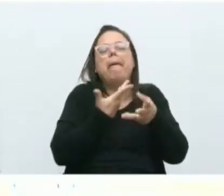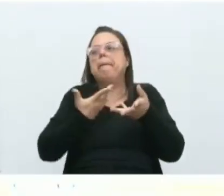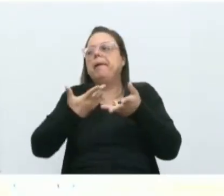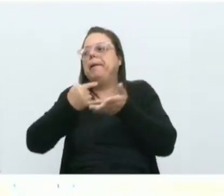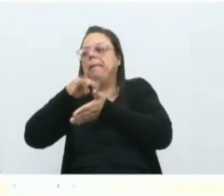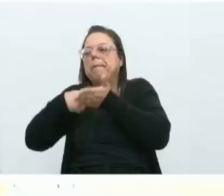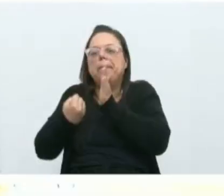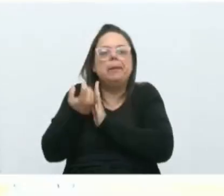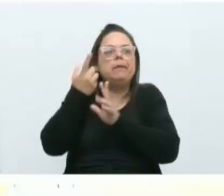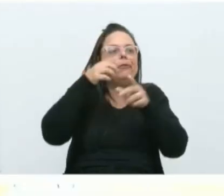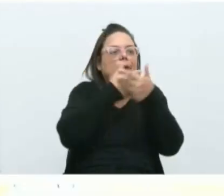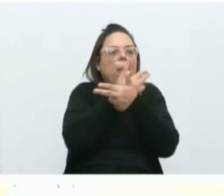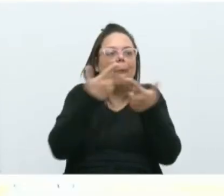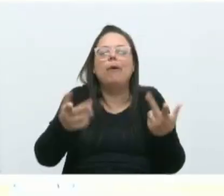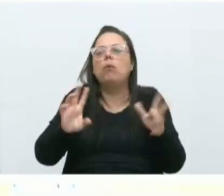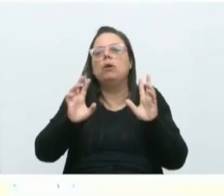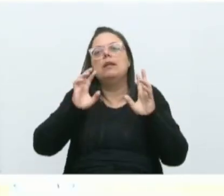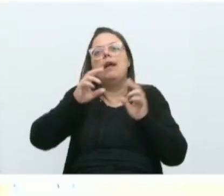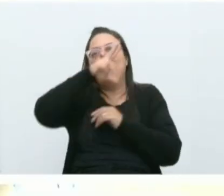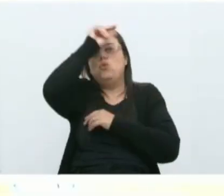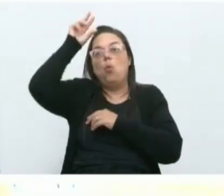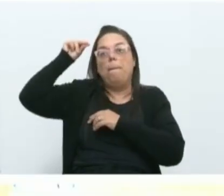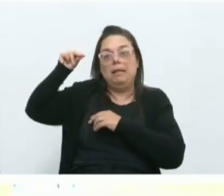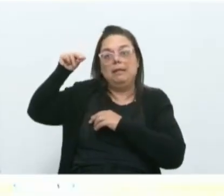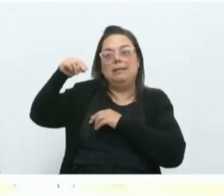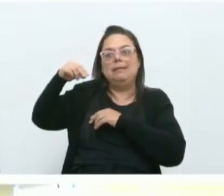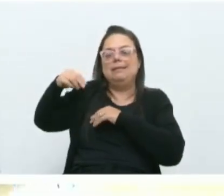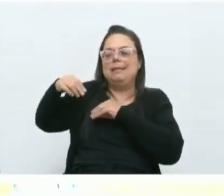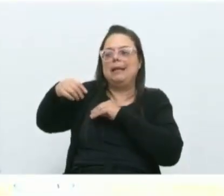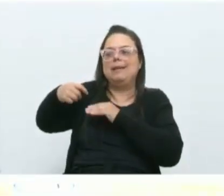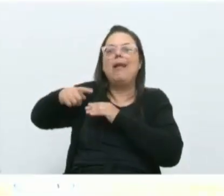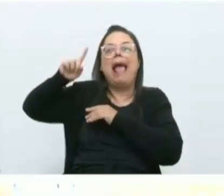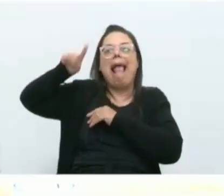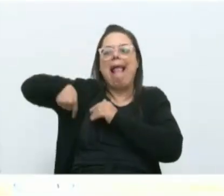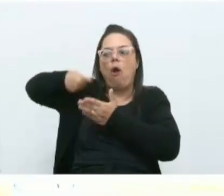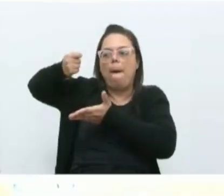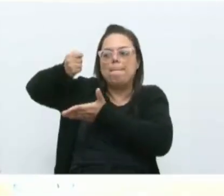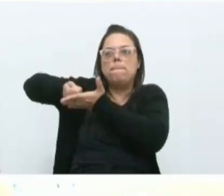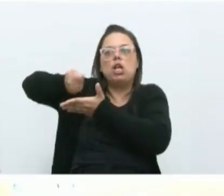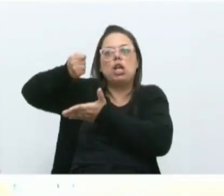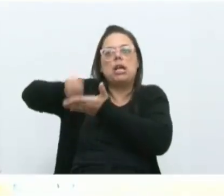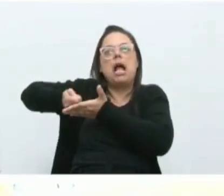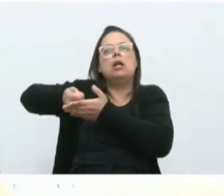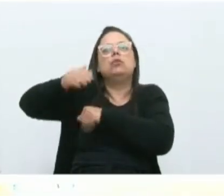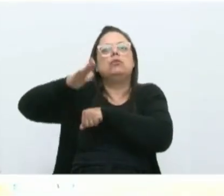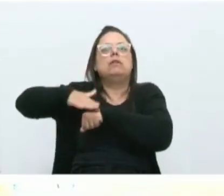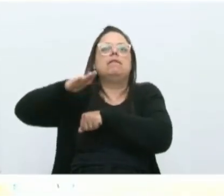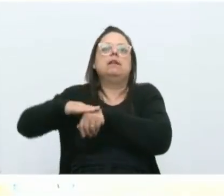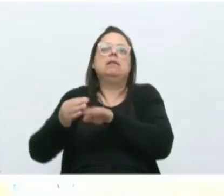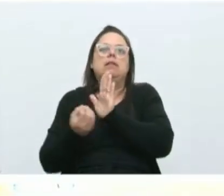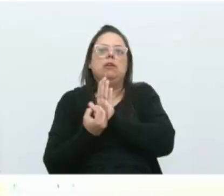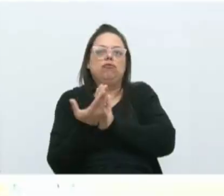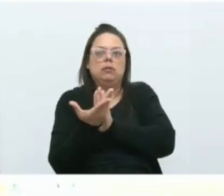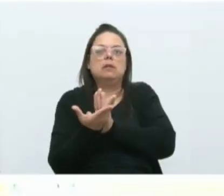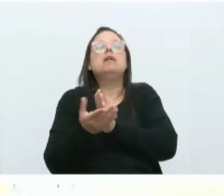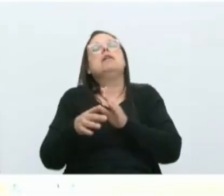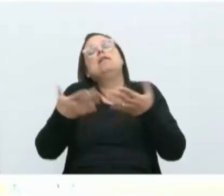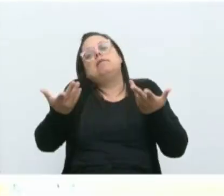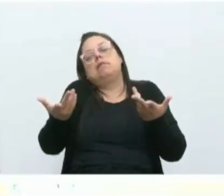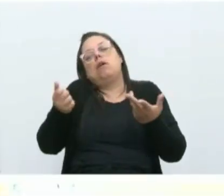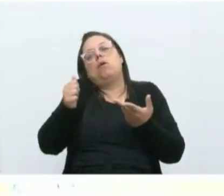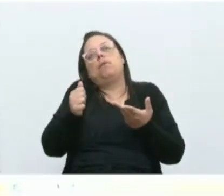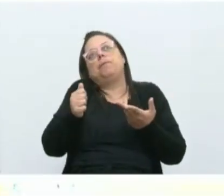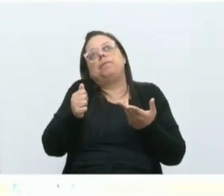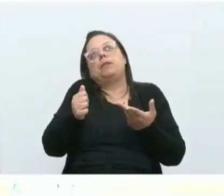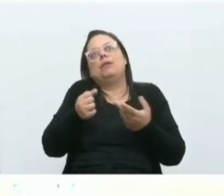serviço, independente do que seja, e o prefeito ele fica obrigado a realizar aquela indicação. Então, muito provavelmente